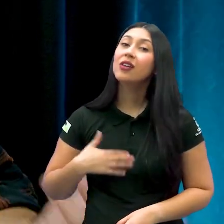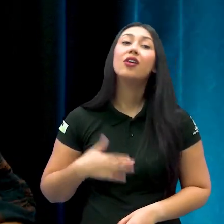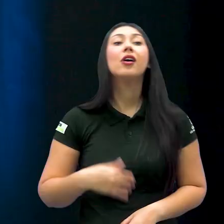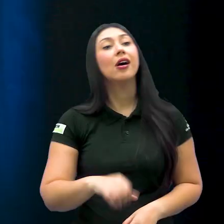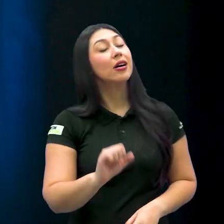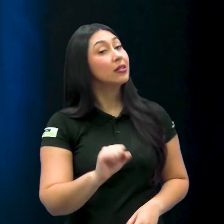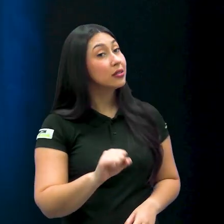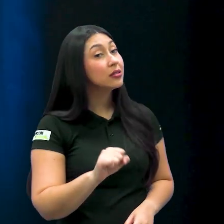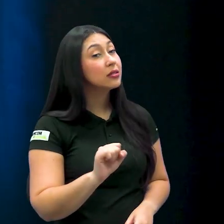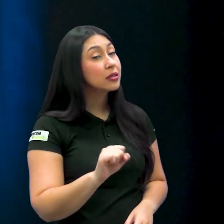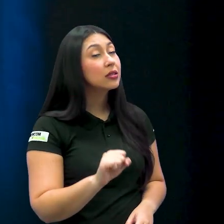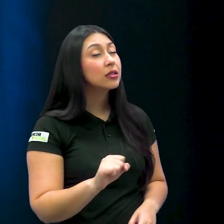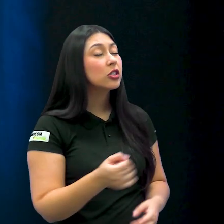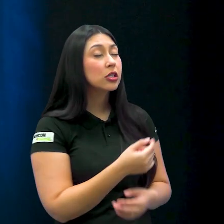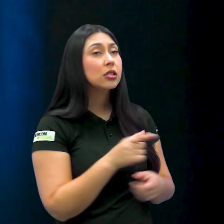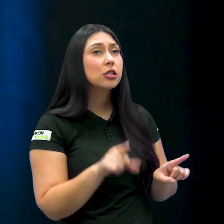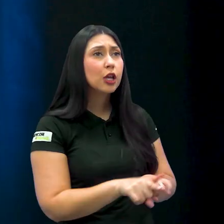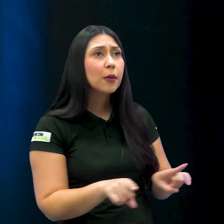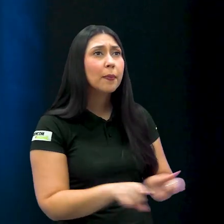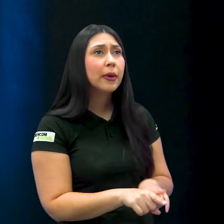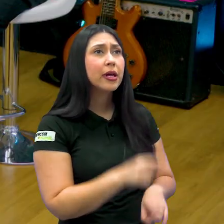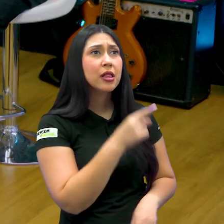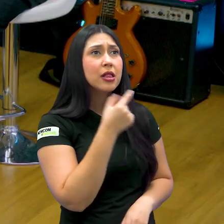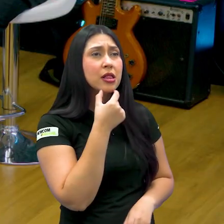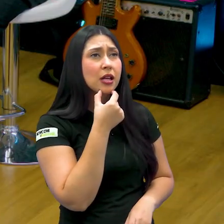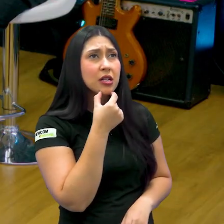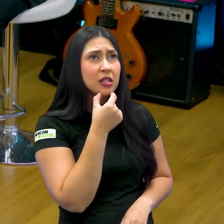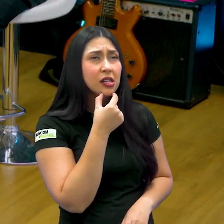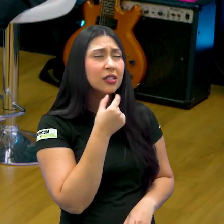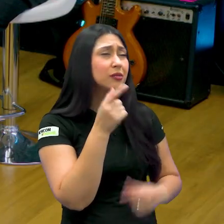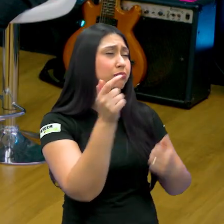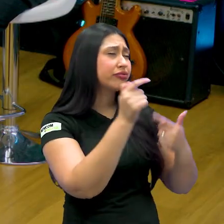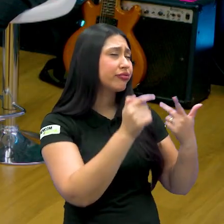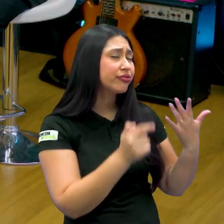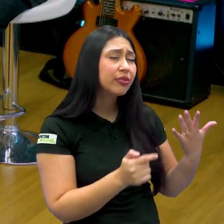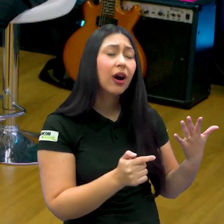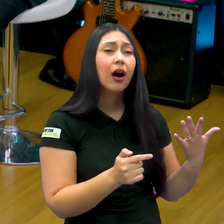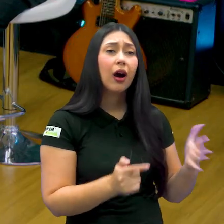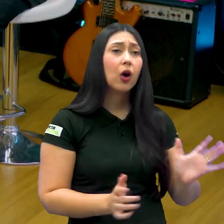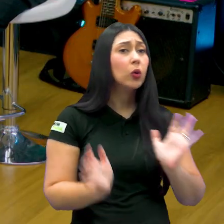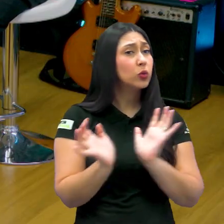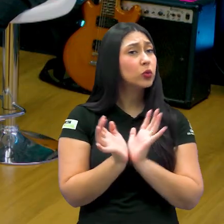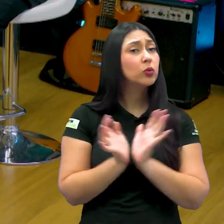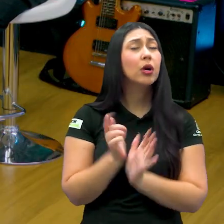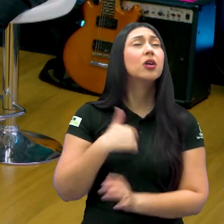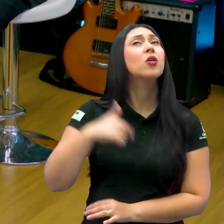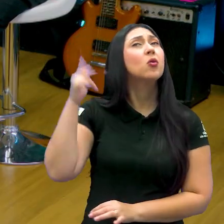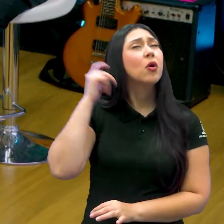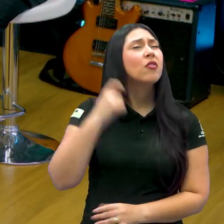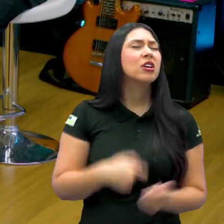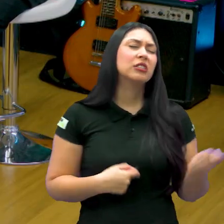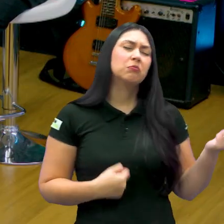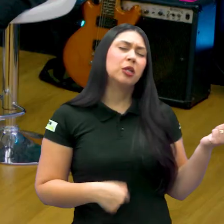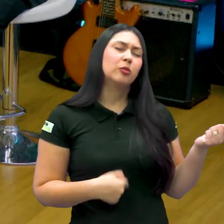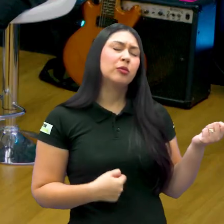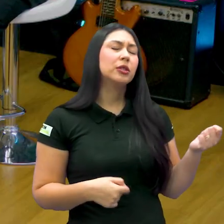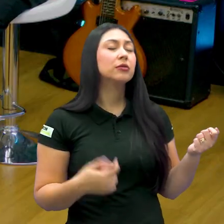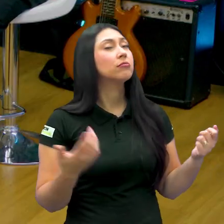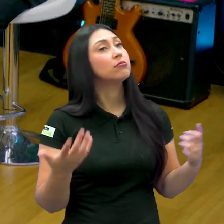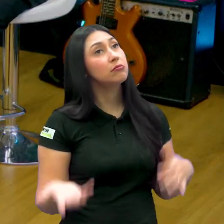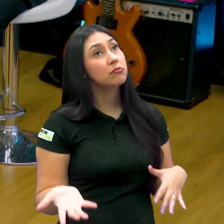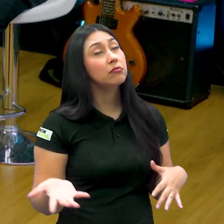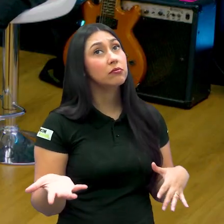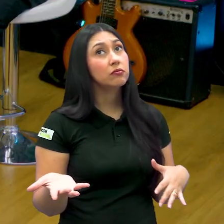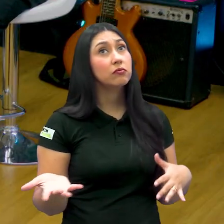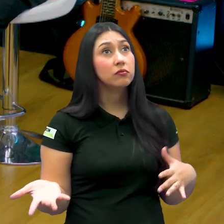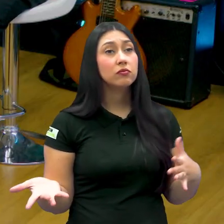Pavement, né? Você gosta? Dinosaur Jr., tem as bandas inglesas também, Blur, Oasis, enfim, era o que eu via